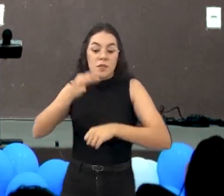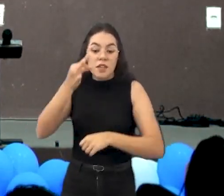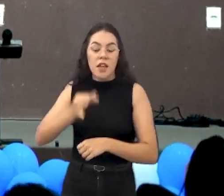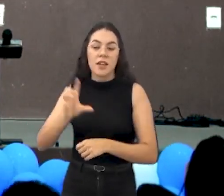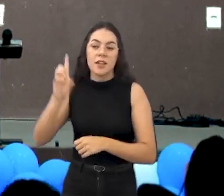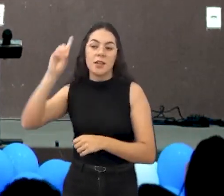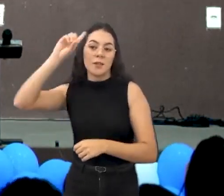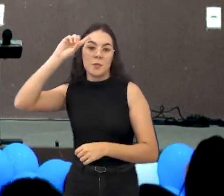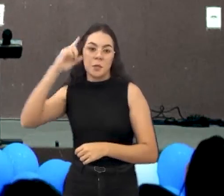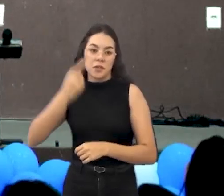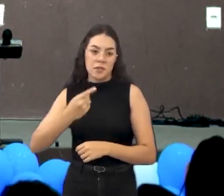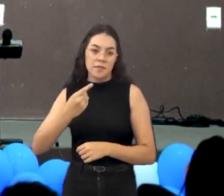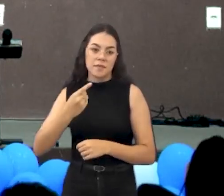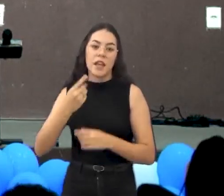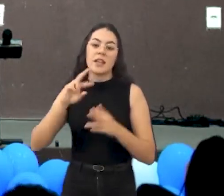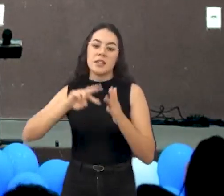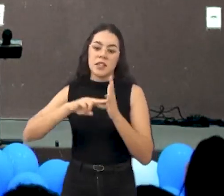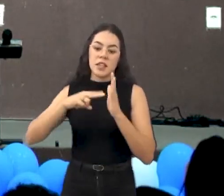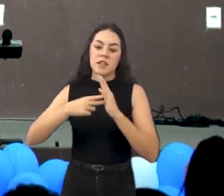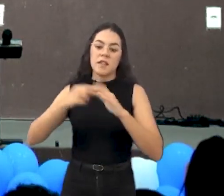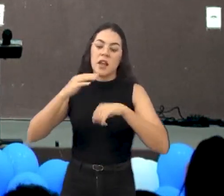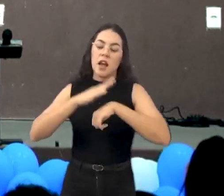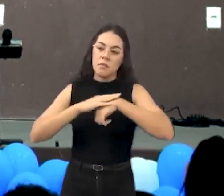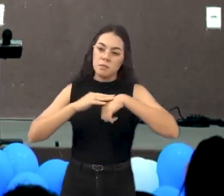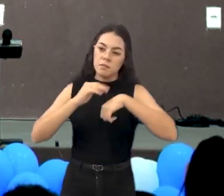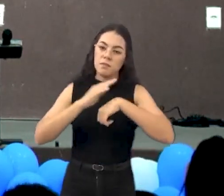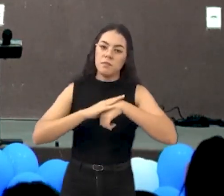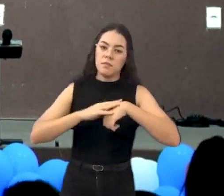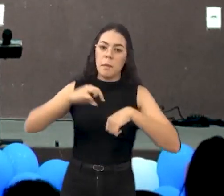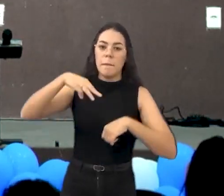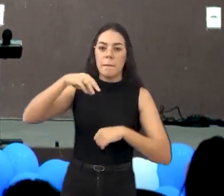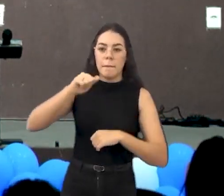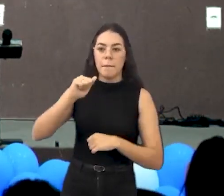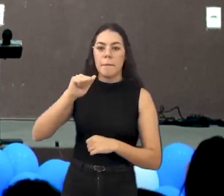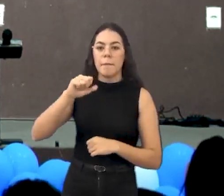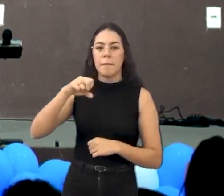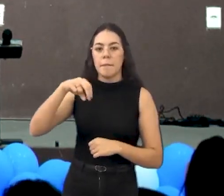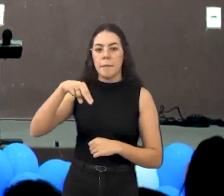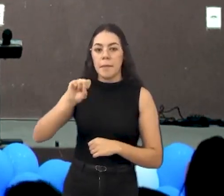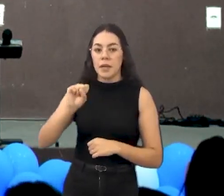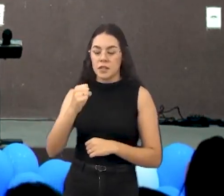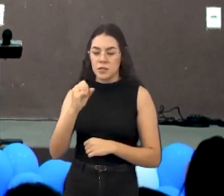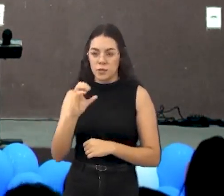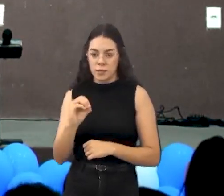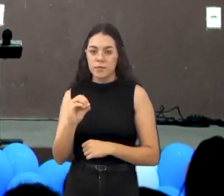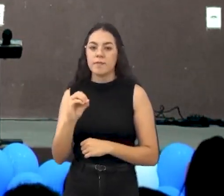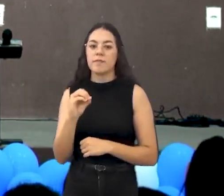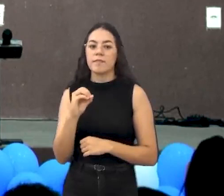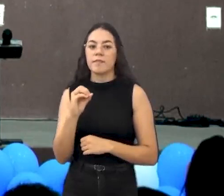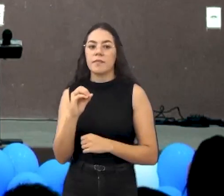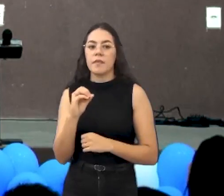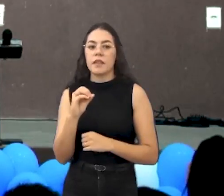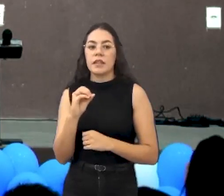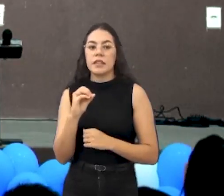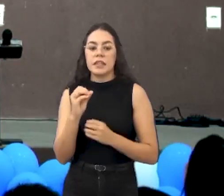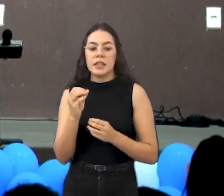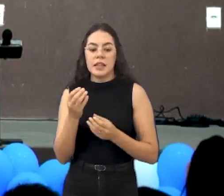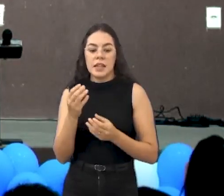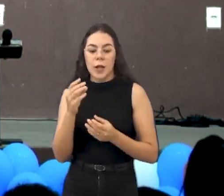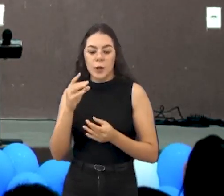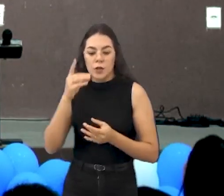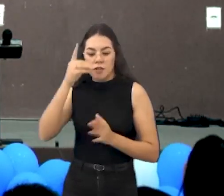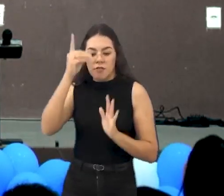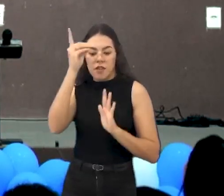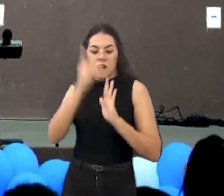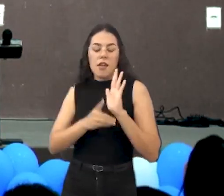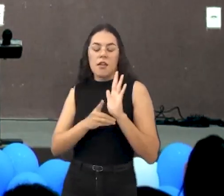determina. Isso é mansidão. É a característica de pessoas que abdicam dos seus supostos direitos.